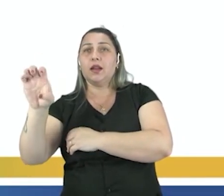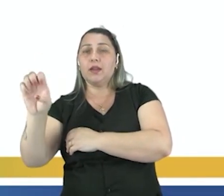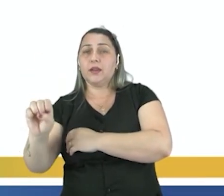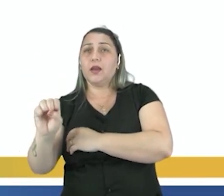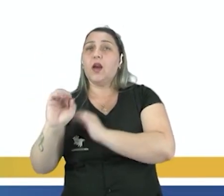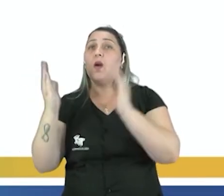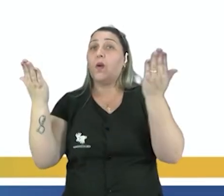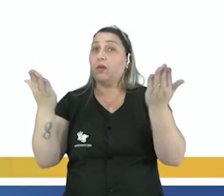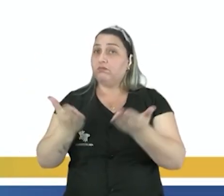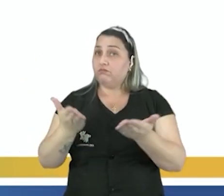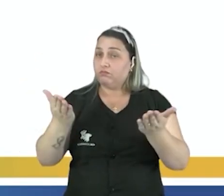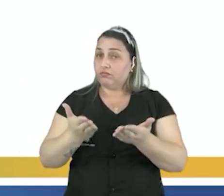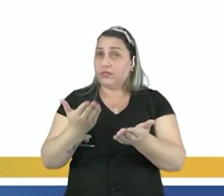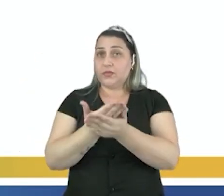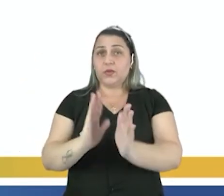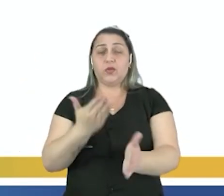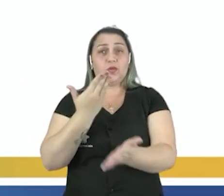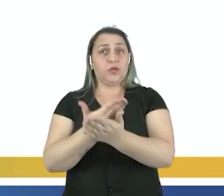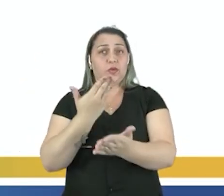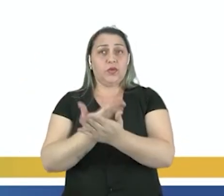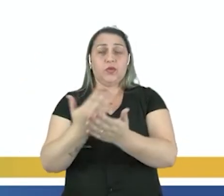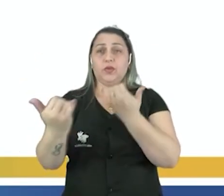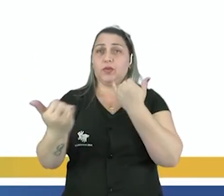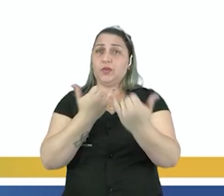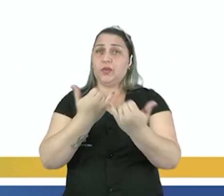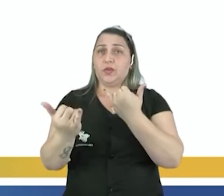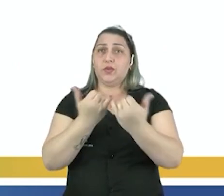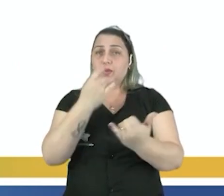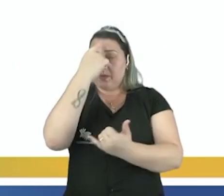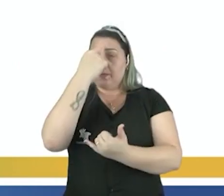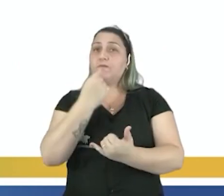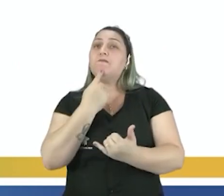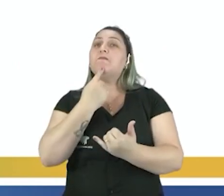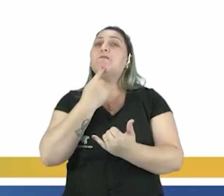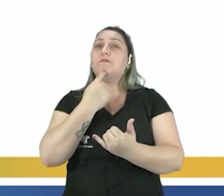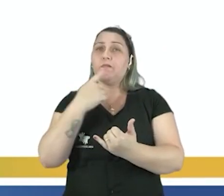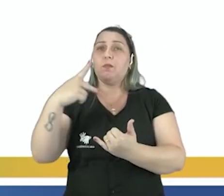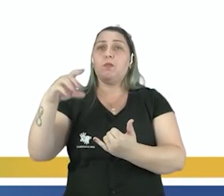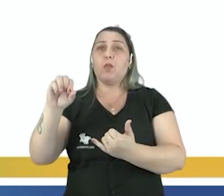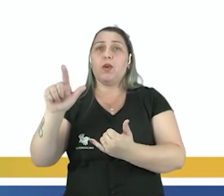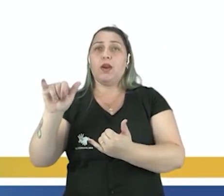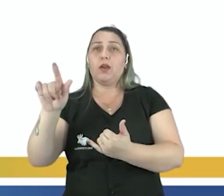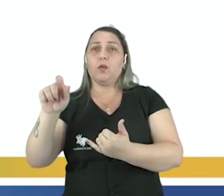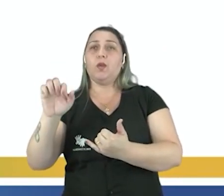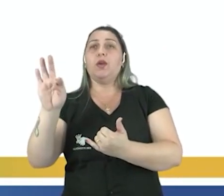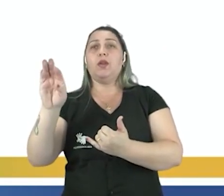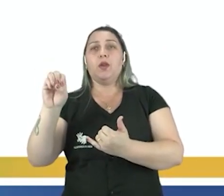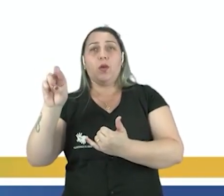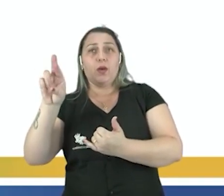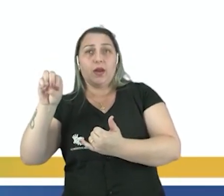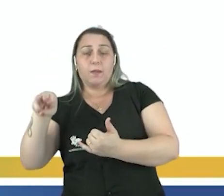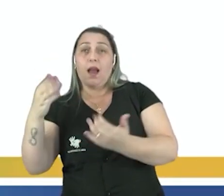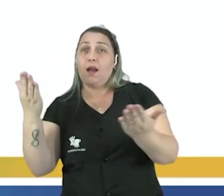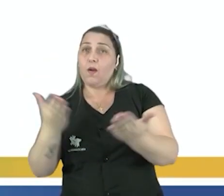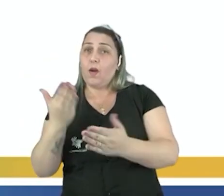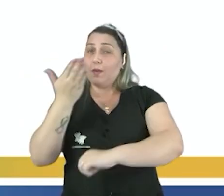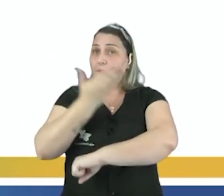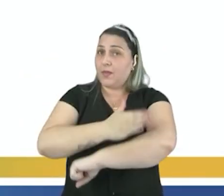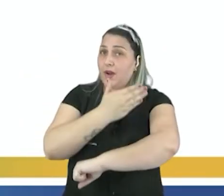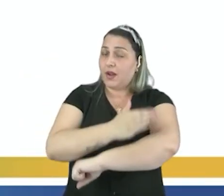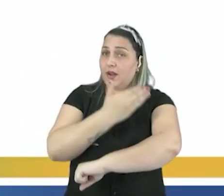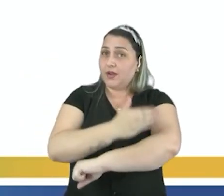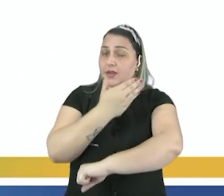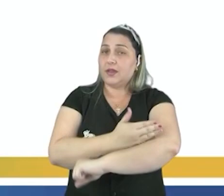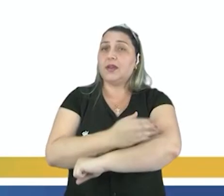E por hoje é só. Estudamos sobre semelhança de figuras e de polígonos e o teorema de Tales. Agora é hora de botar em